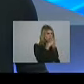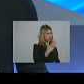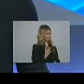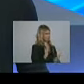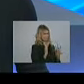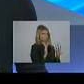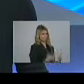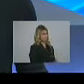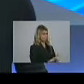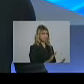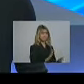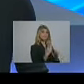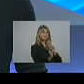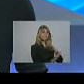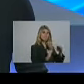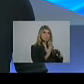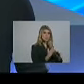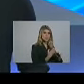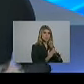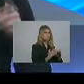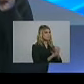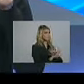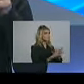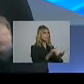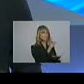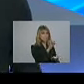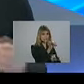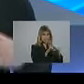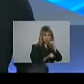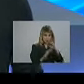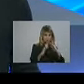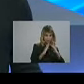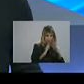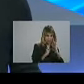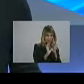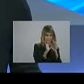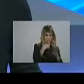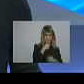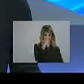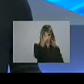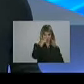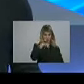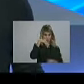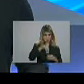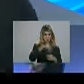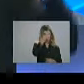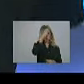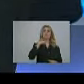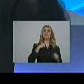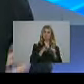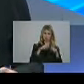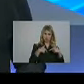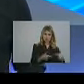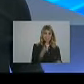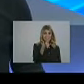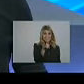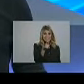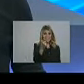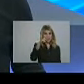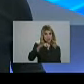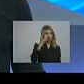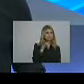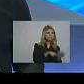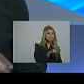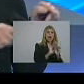funciona. Todas as empresas ficaram inidôneas. E se você que está em casa me eleger prefeito, é o que eu vou fazer. São 69 auditorias